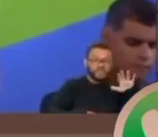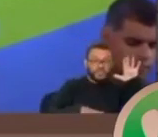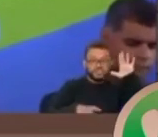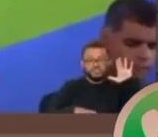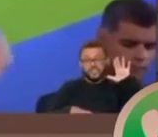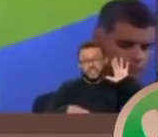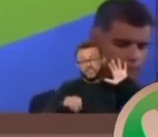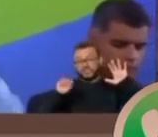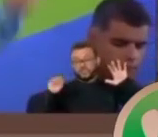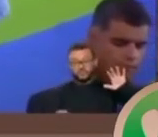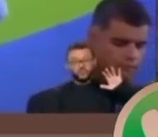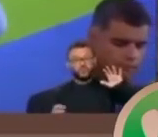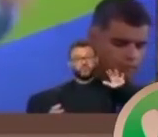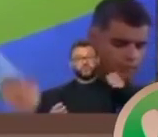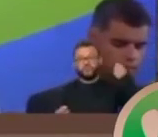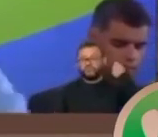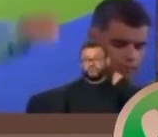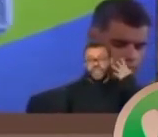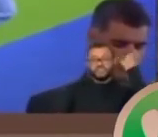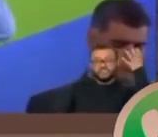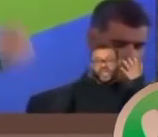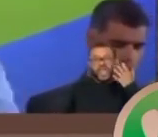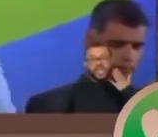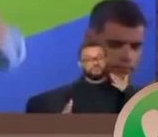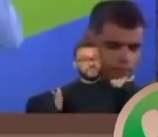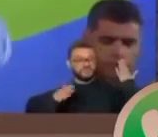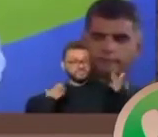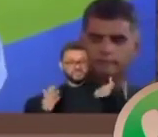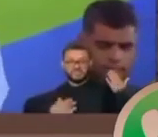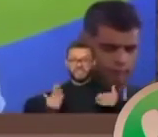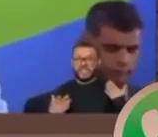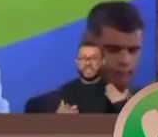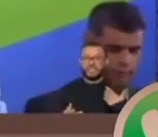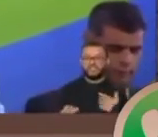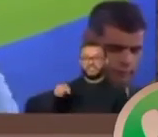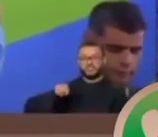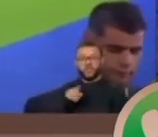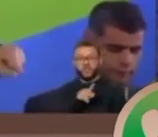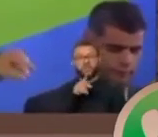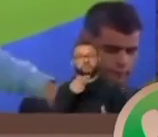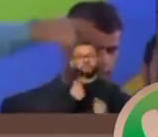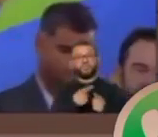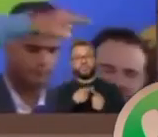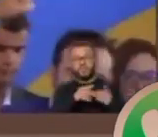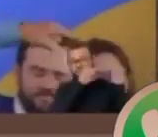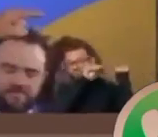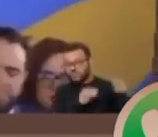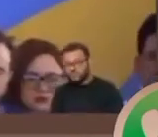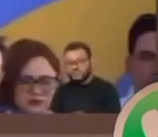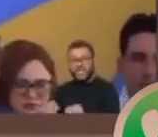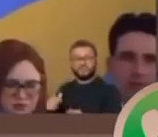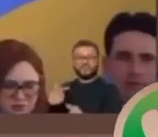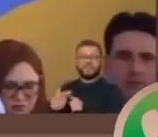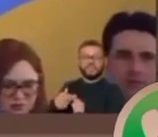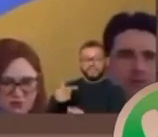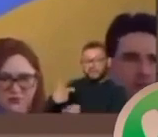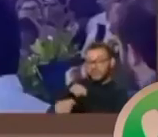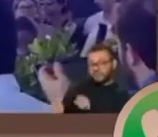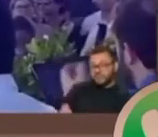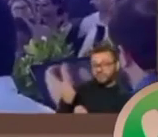país de férias, para passear, para estudar, e não para matar fome ou para trabalhar de servente de